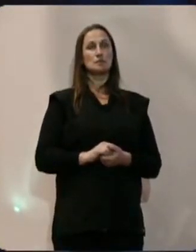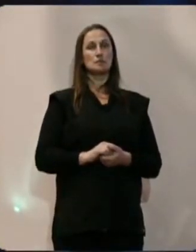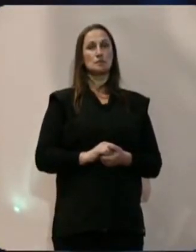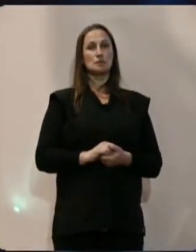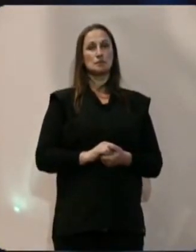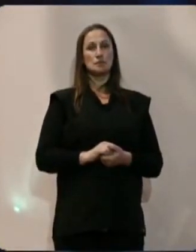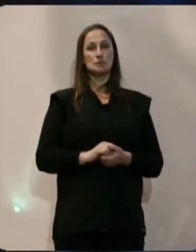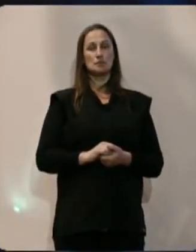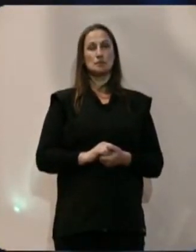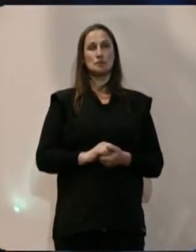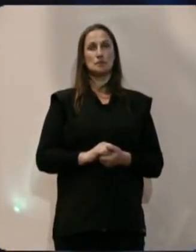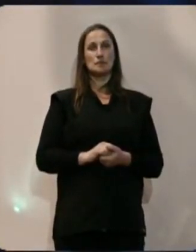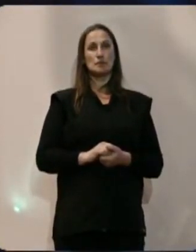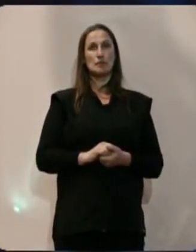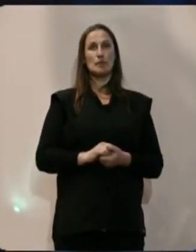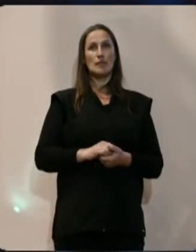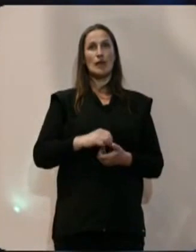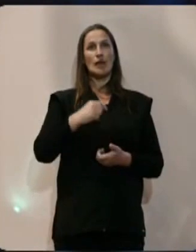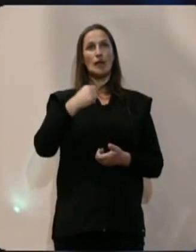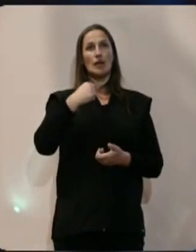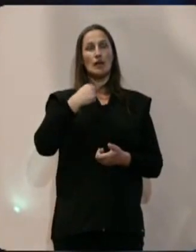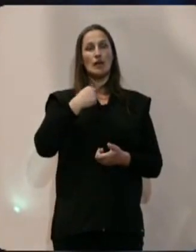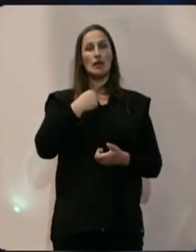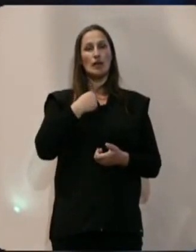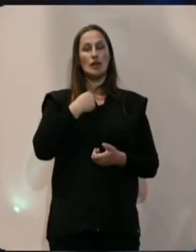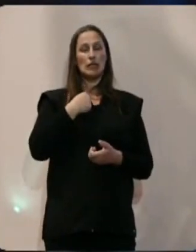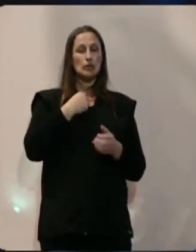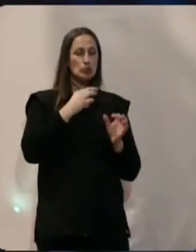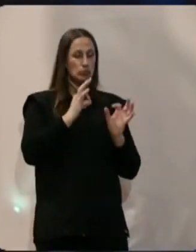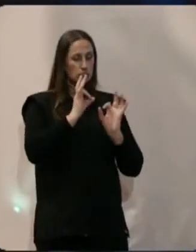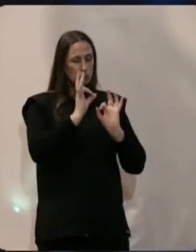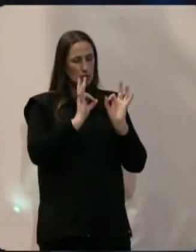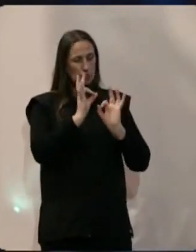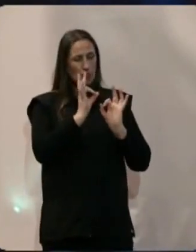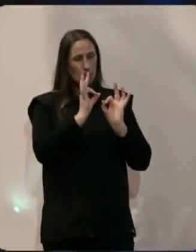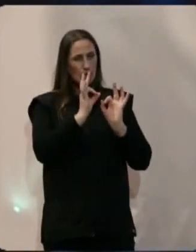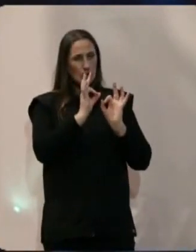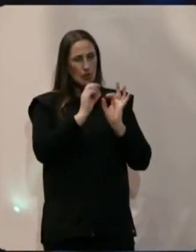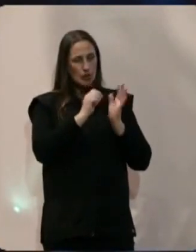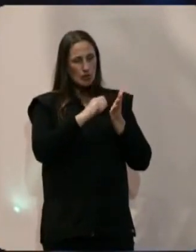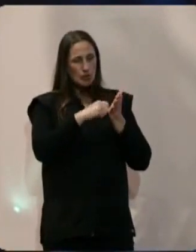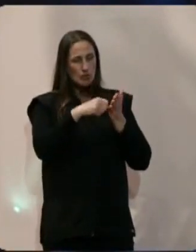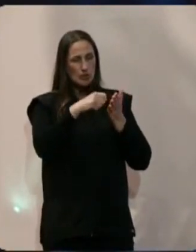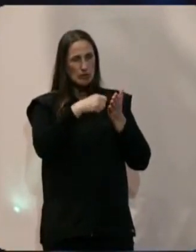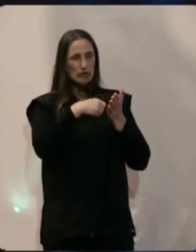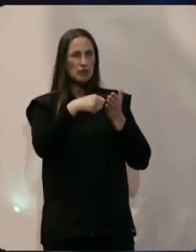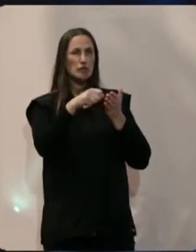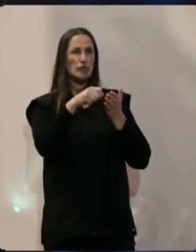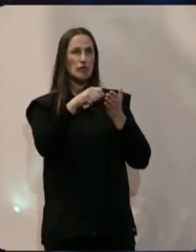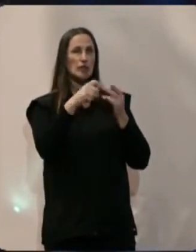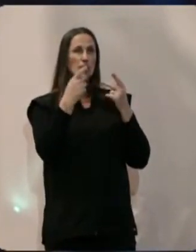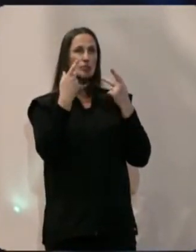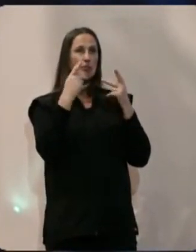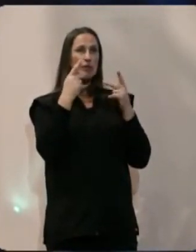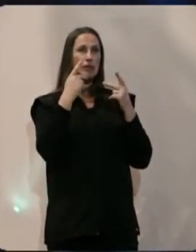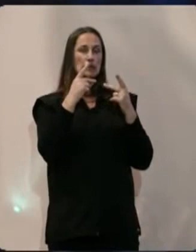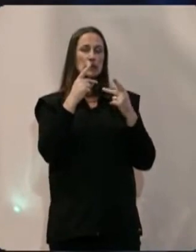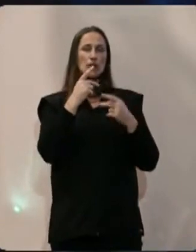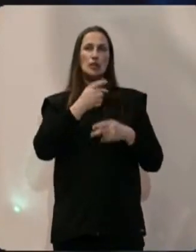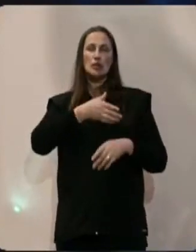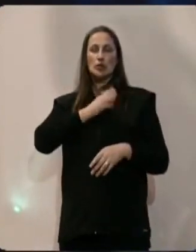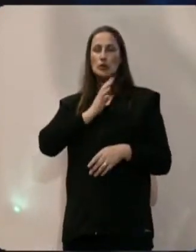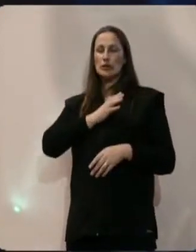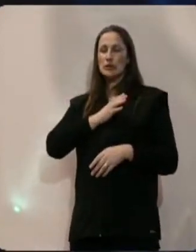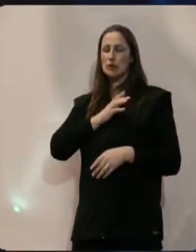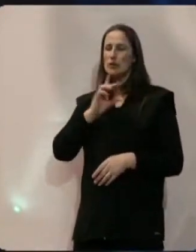Quando eu estava preparando essa mensagem, a convicção que me veio ao coração é: Deus está dizendo para